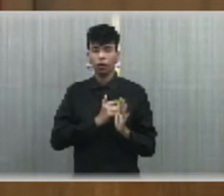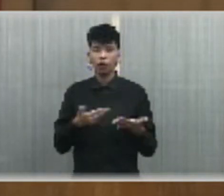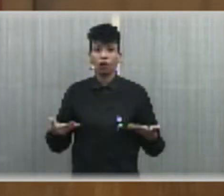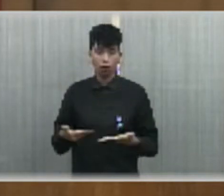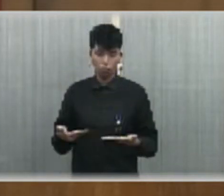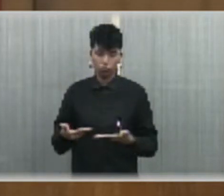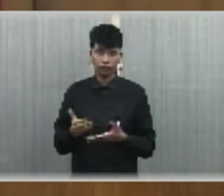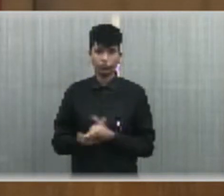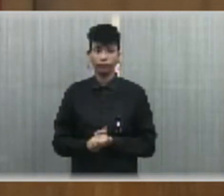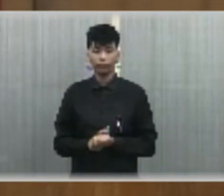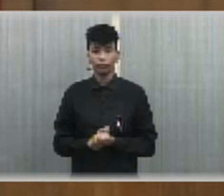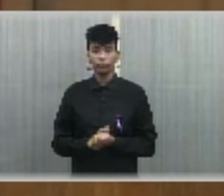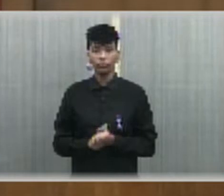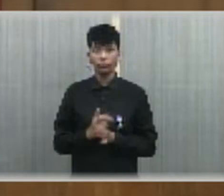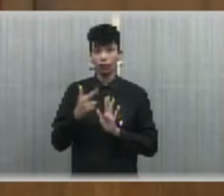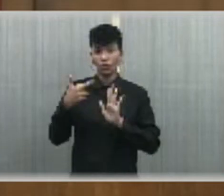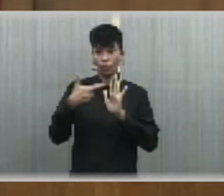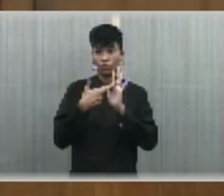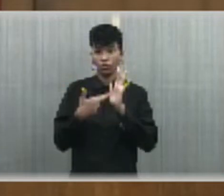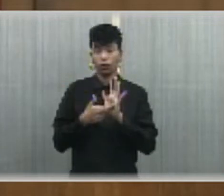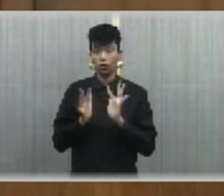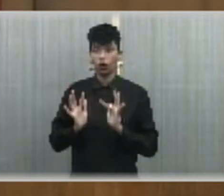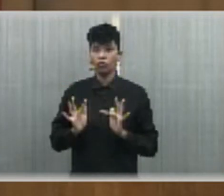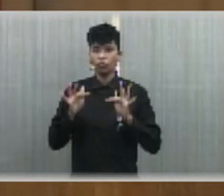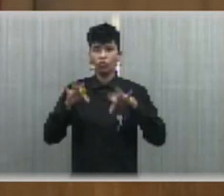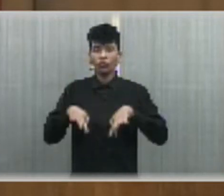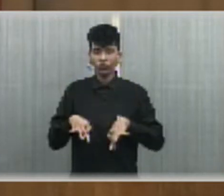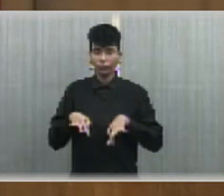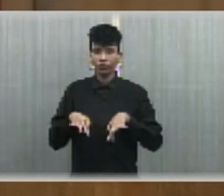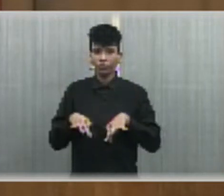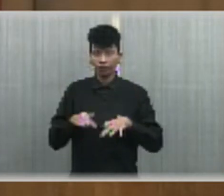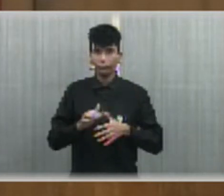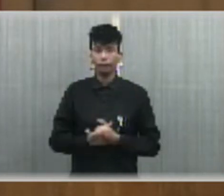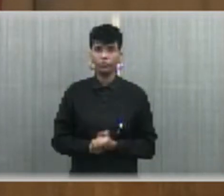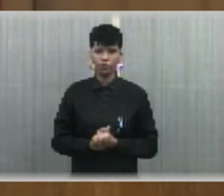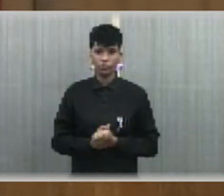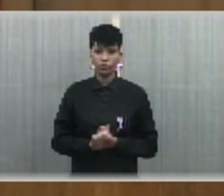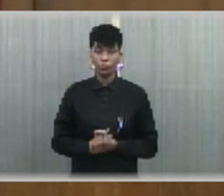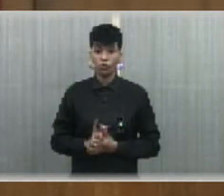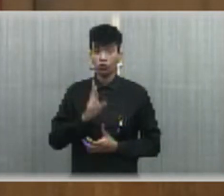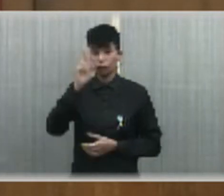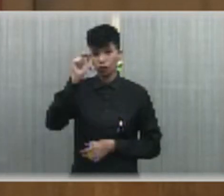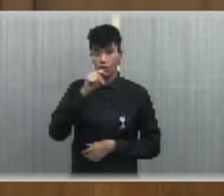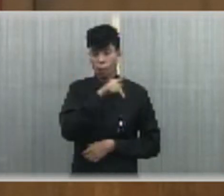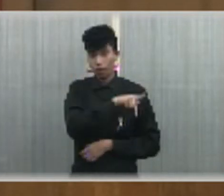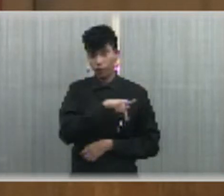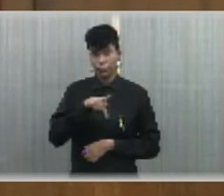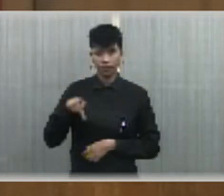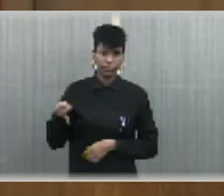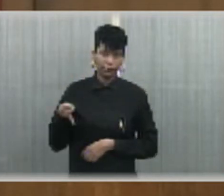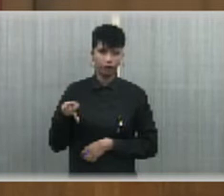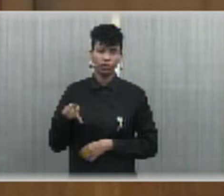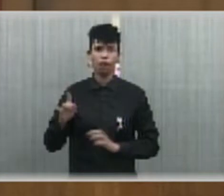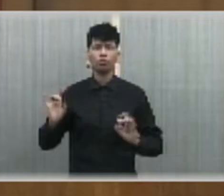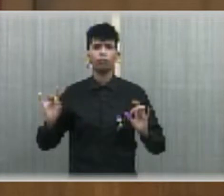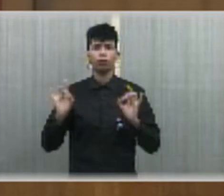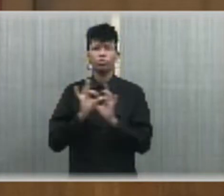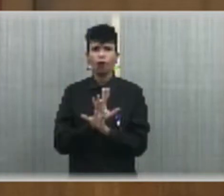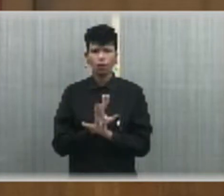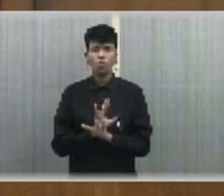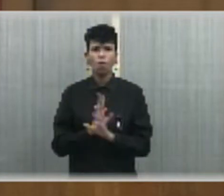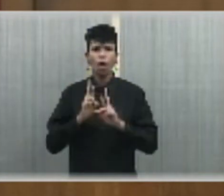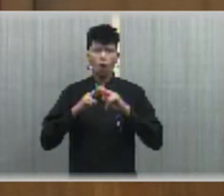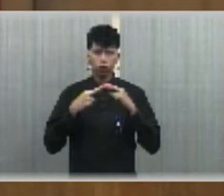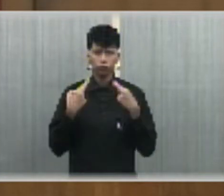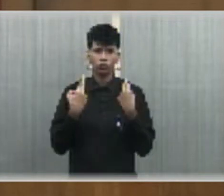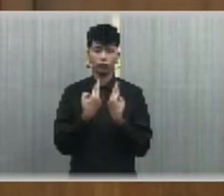do dia, em redação final e nada mais havendo a tratar, o senhor presidente encerrou a presente